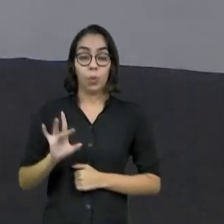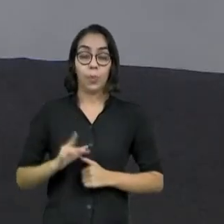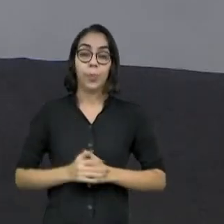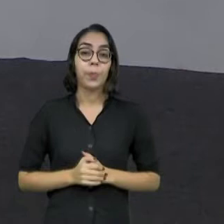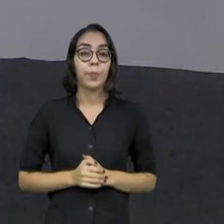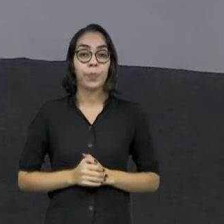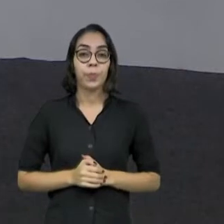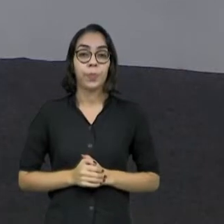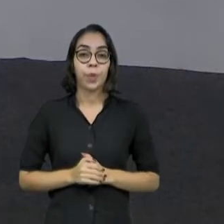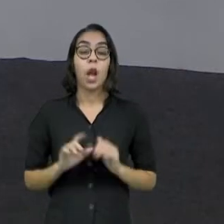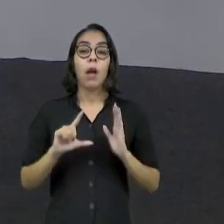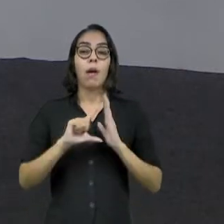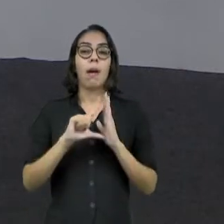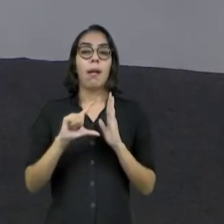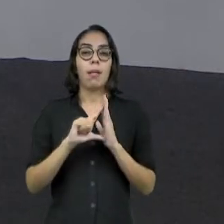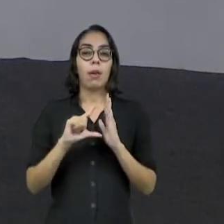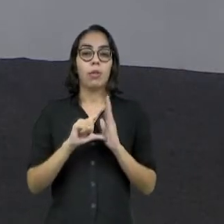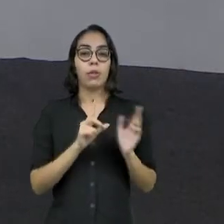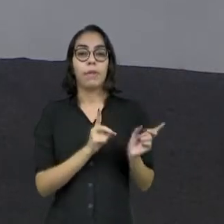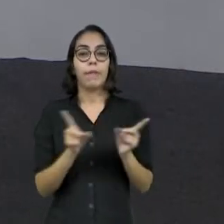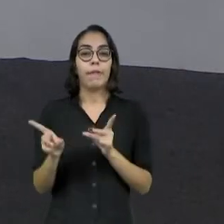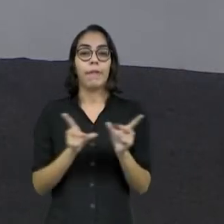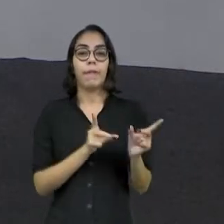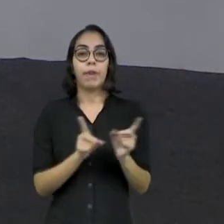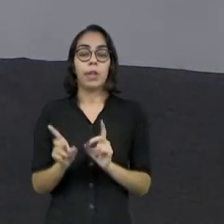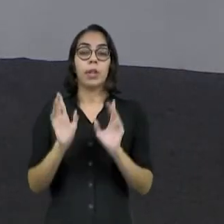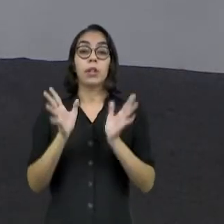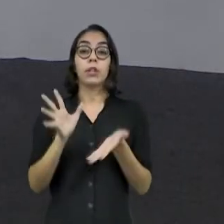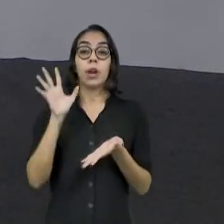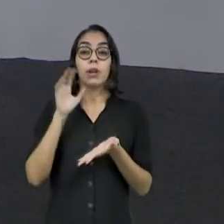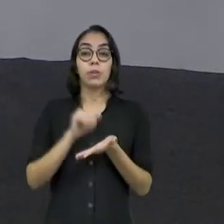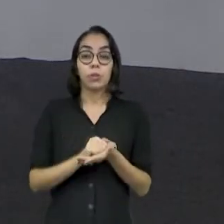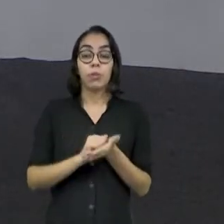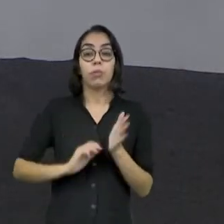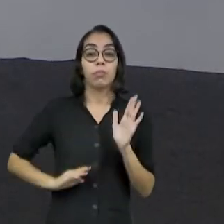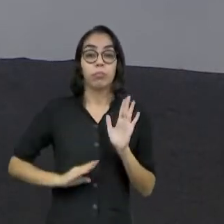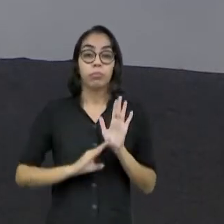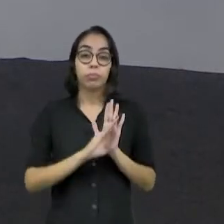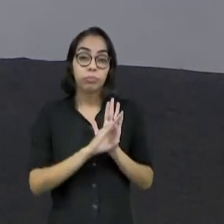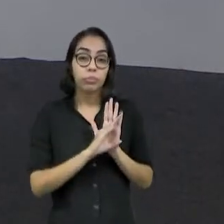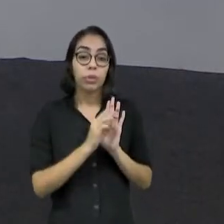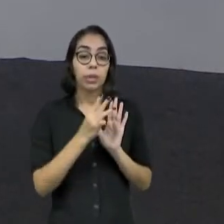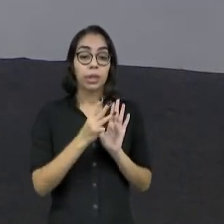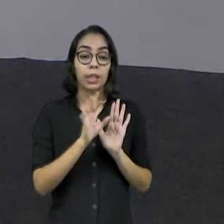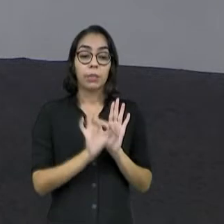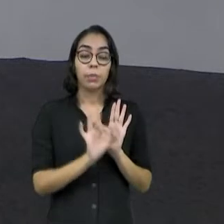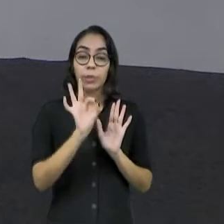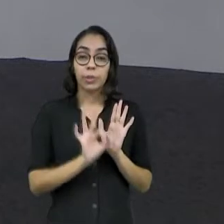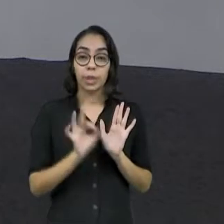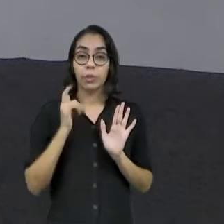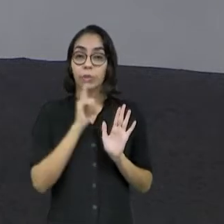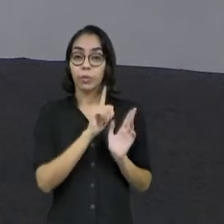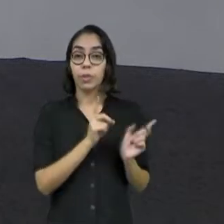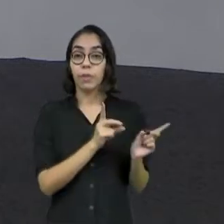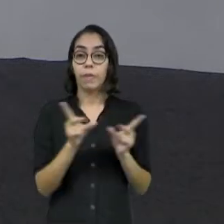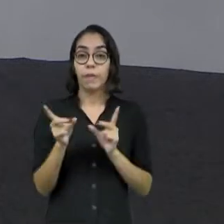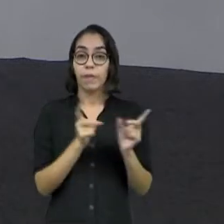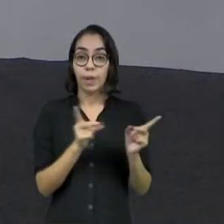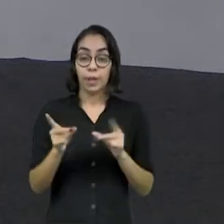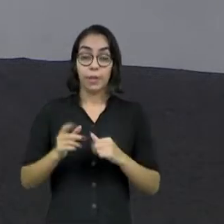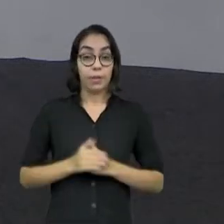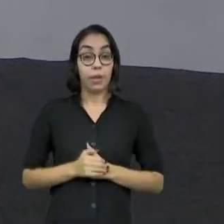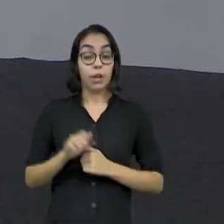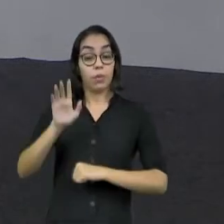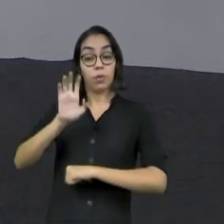O comércio varejista no Ceará registrou um crescimento de quase 3% e está acima da média nacional. O